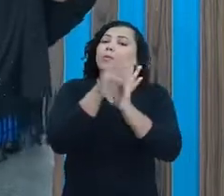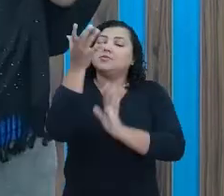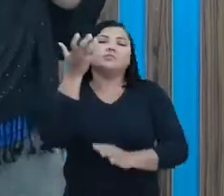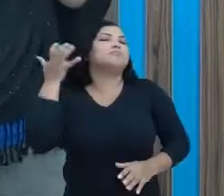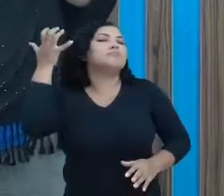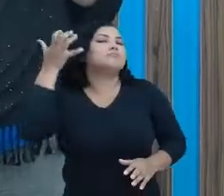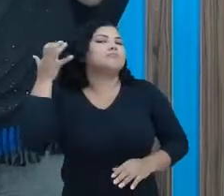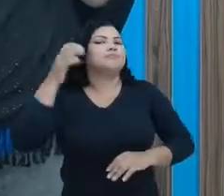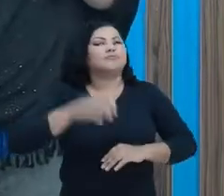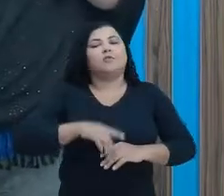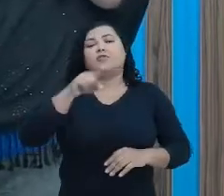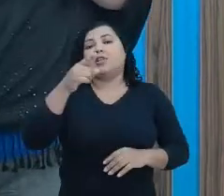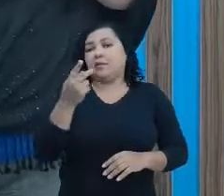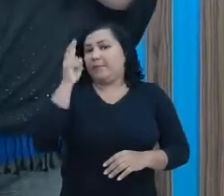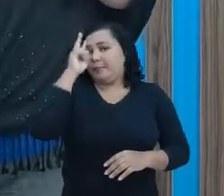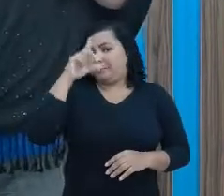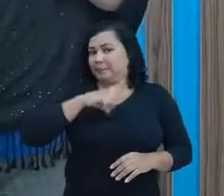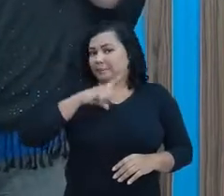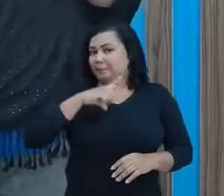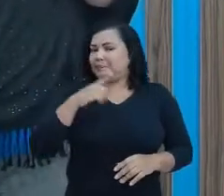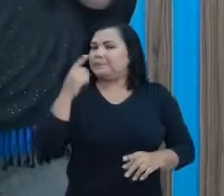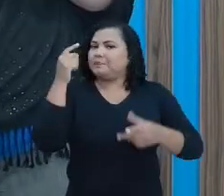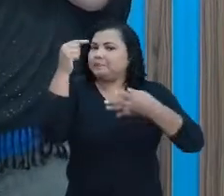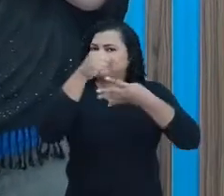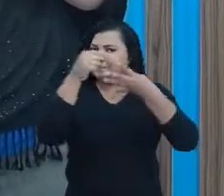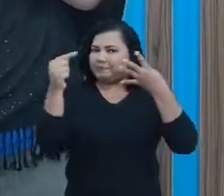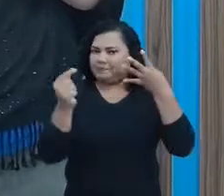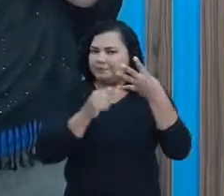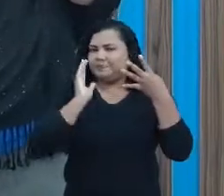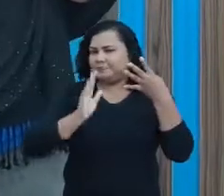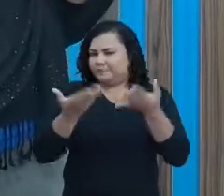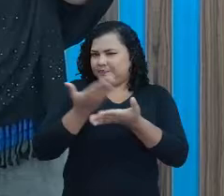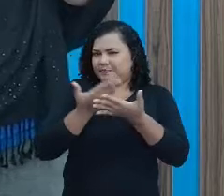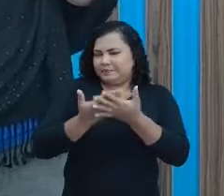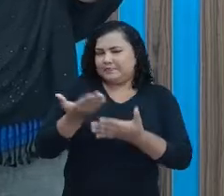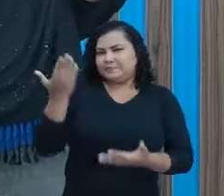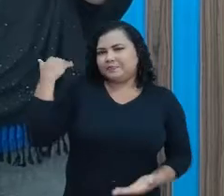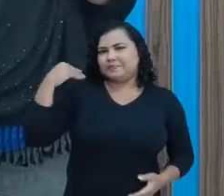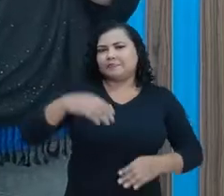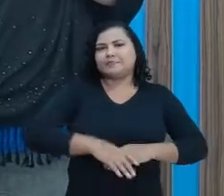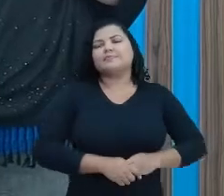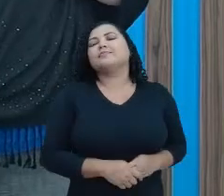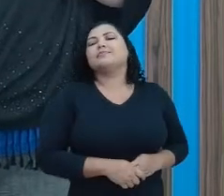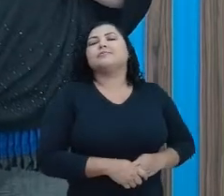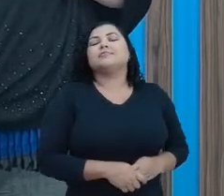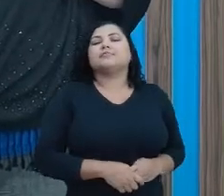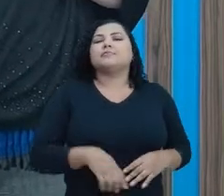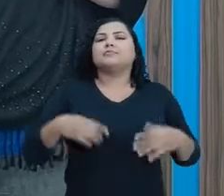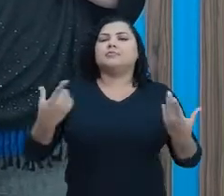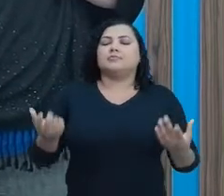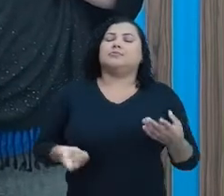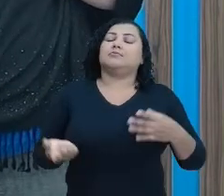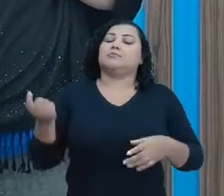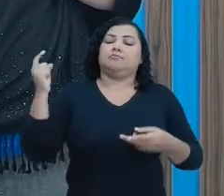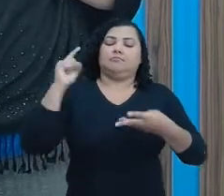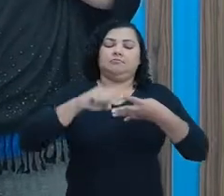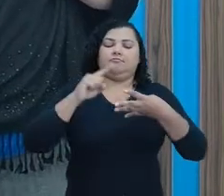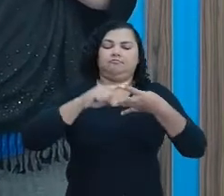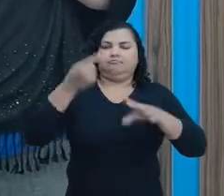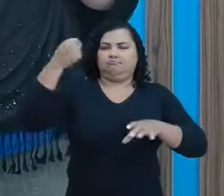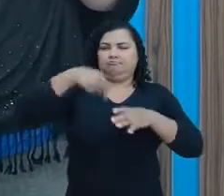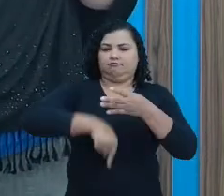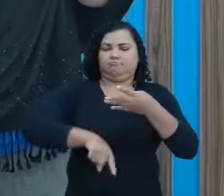Vocês lembram que são 4, ok? A gente já teve essa aula. Então, intensidade,